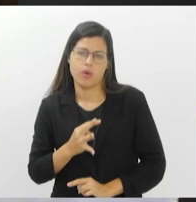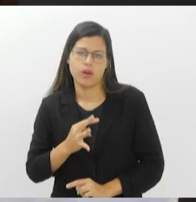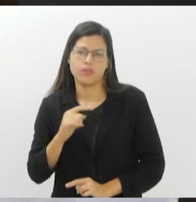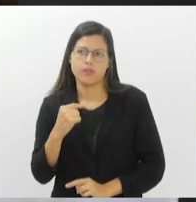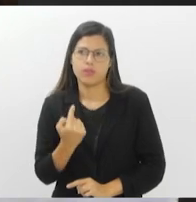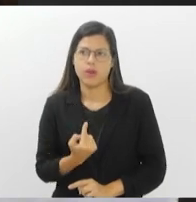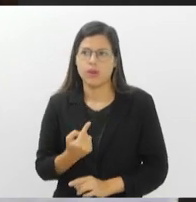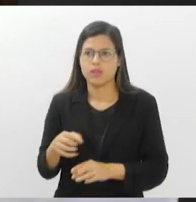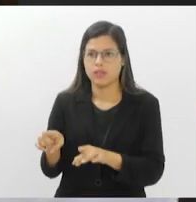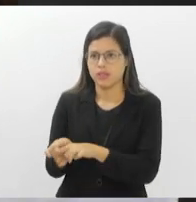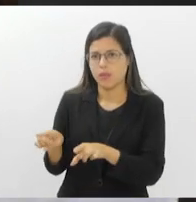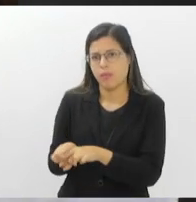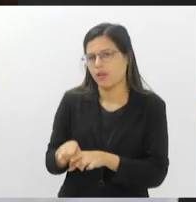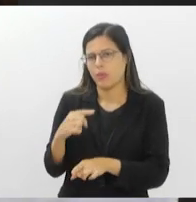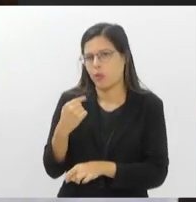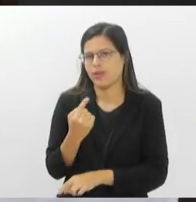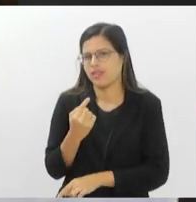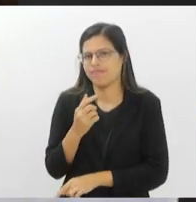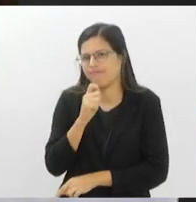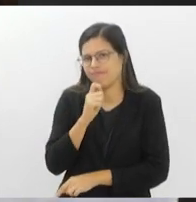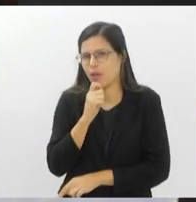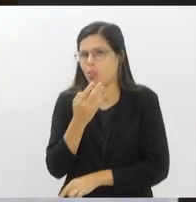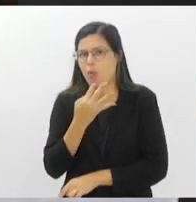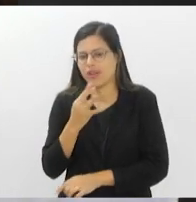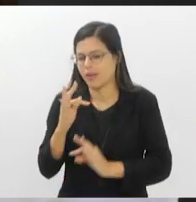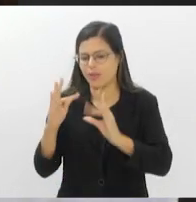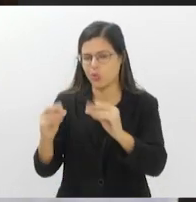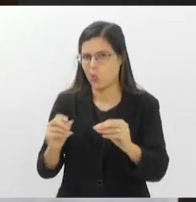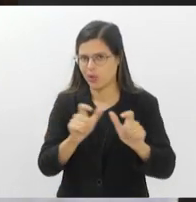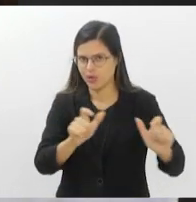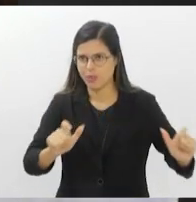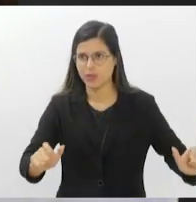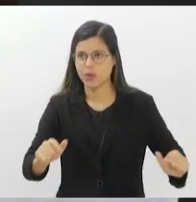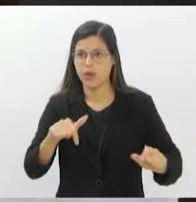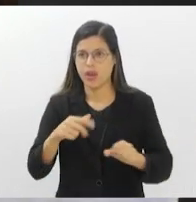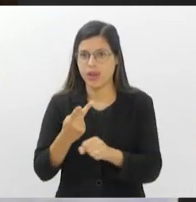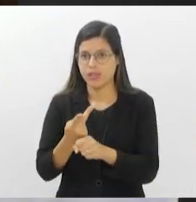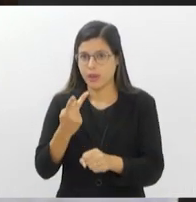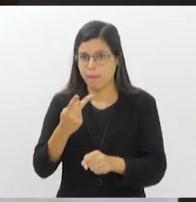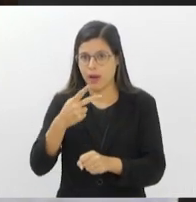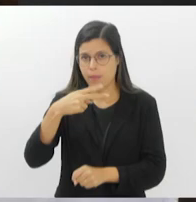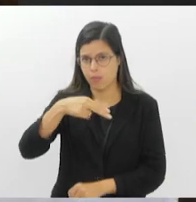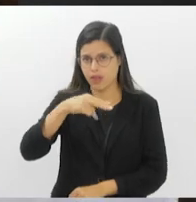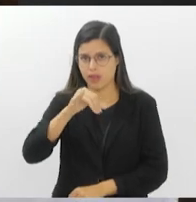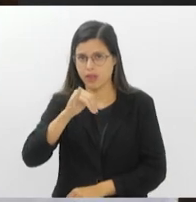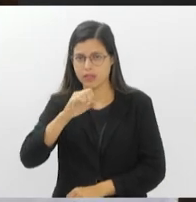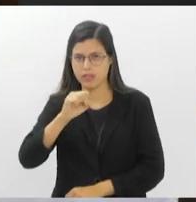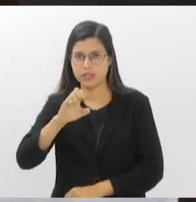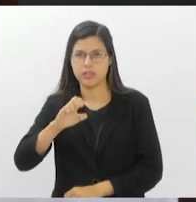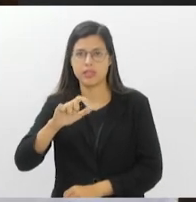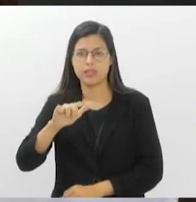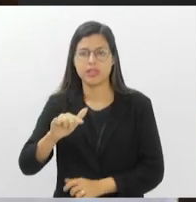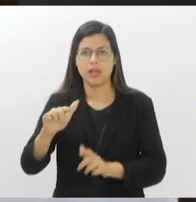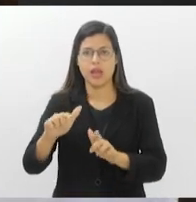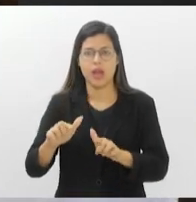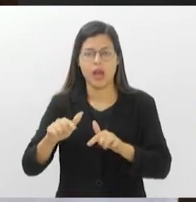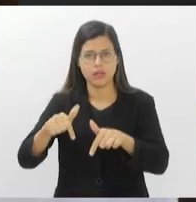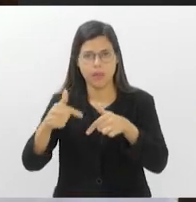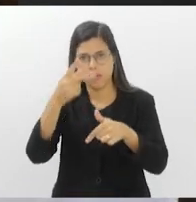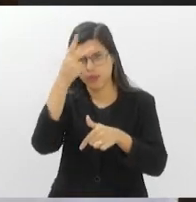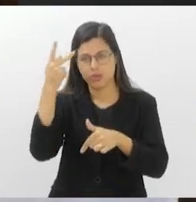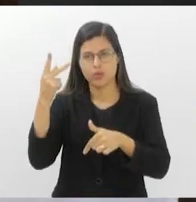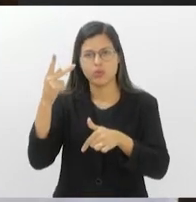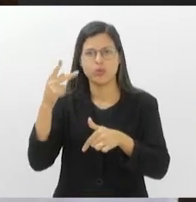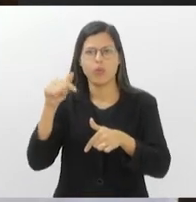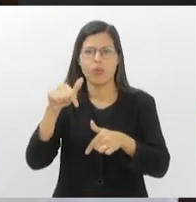E o Prêmio Nise da Silveira, ele é uma forma de reconhecer quem está atuando nesse momento e promover um encontro para que a